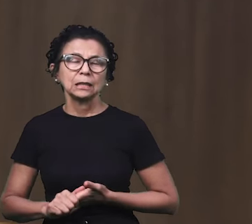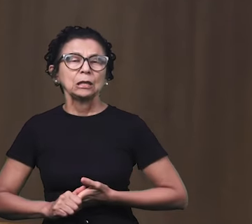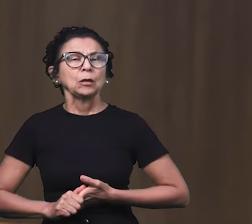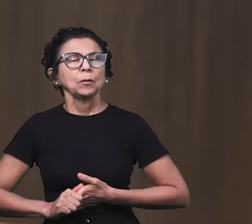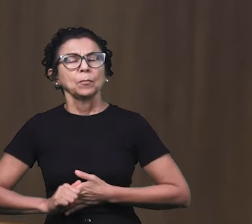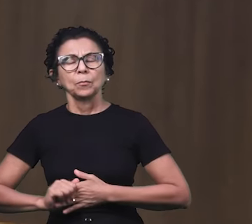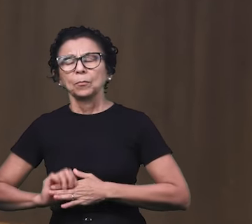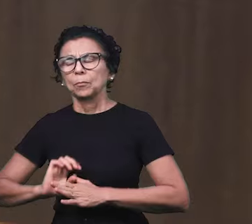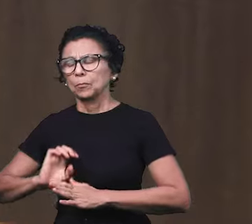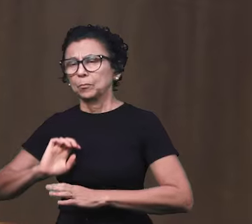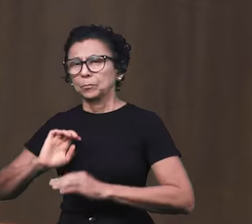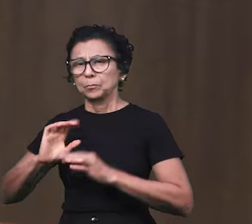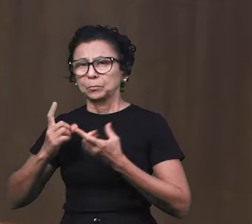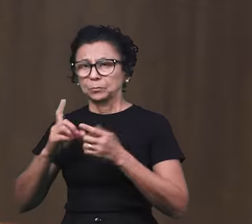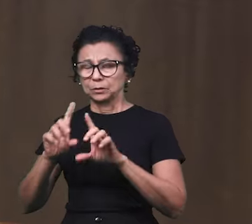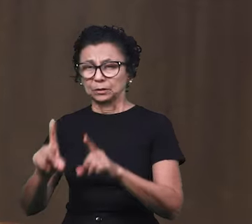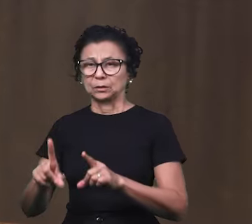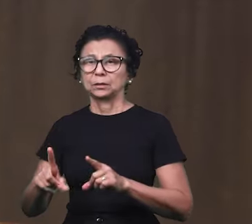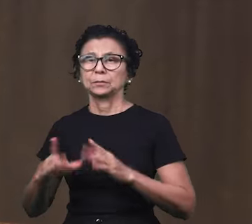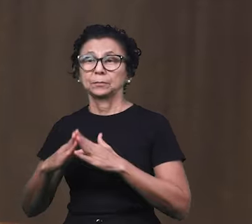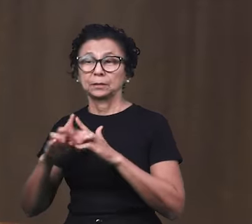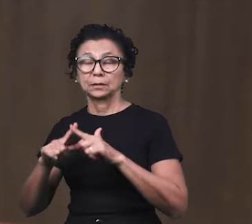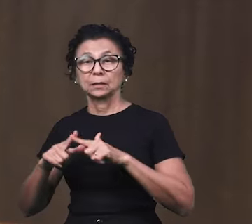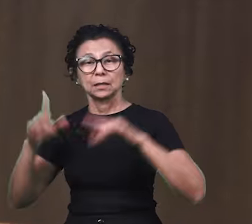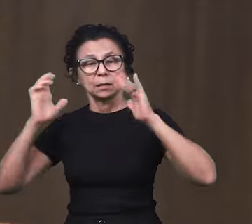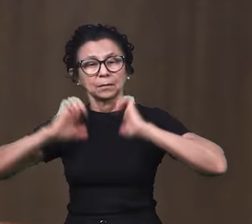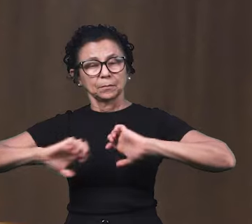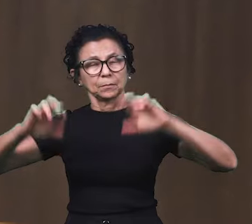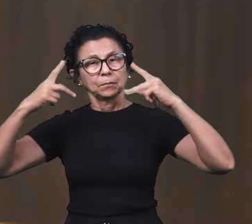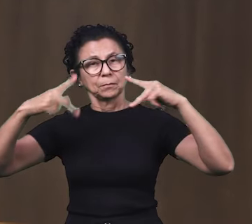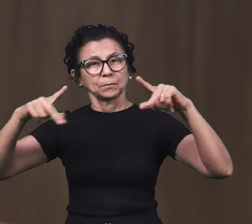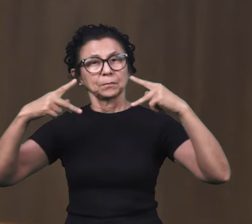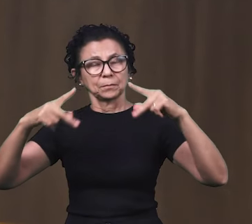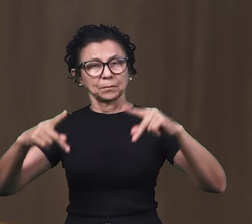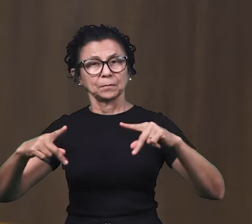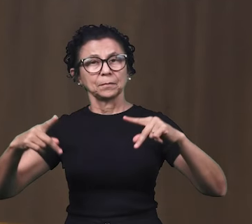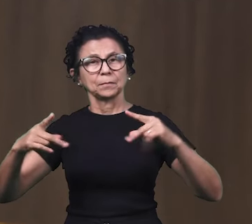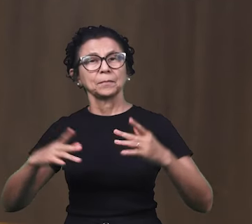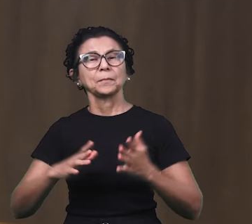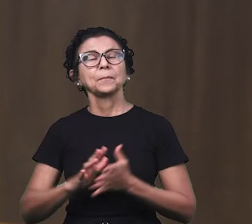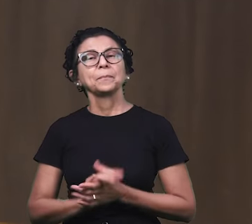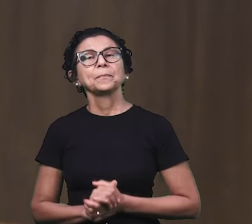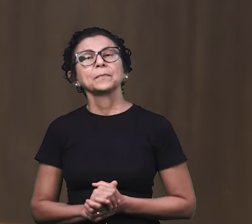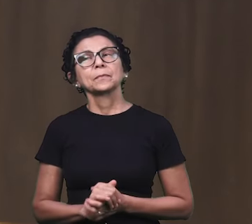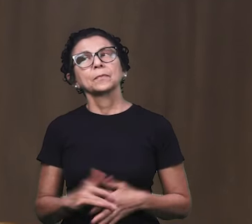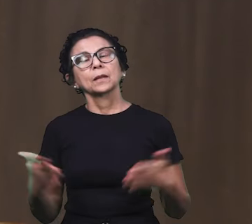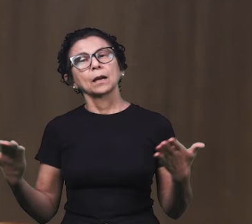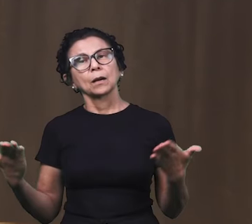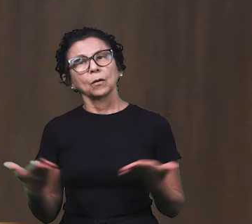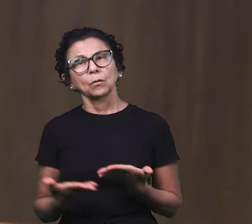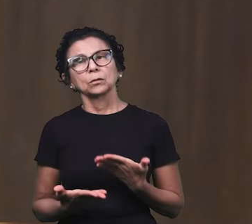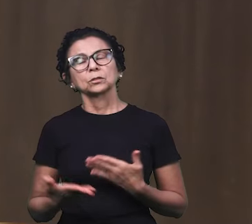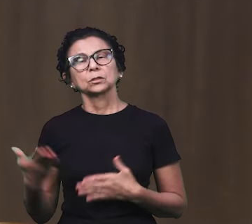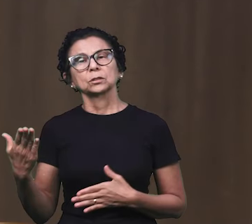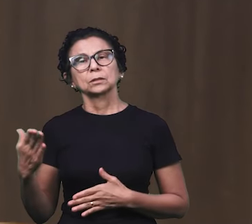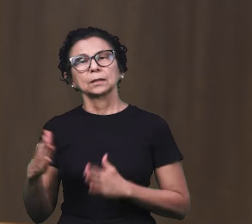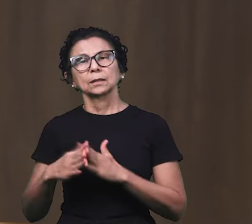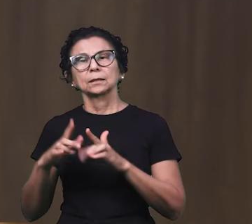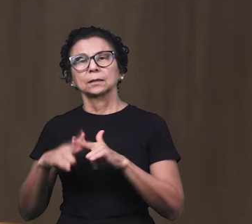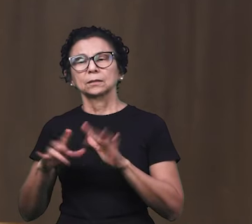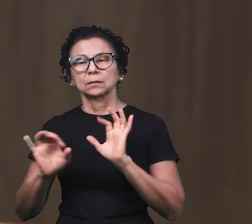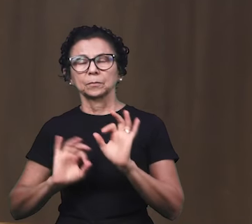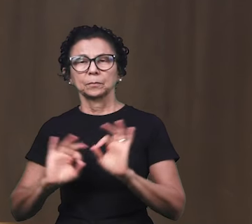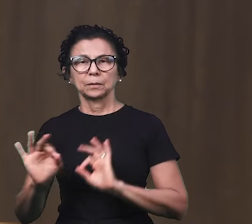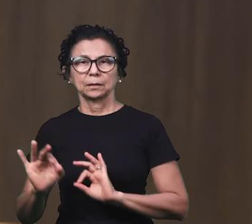pregar a palavra, hoje o Espírito Santo está sendo derramado de uma forma abundante para preparar a igreja para a volta